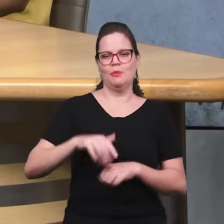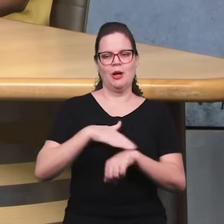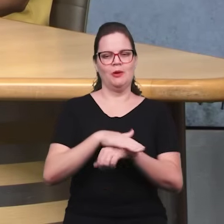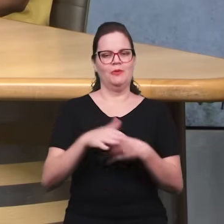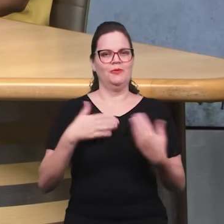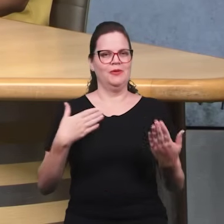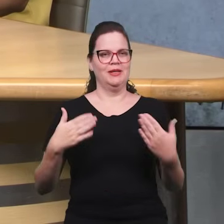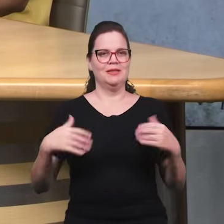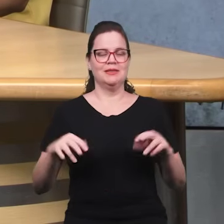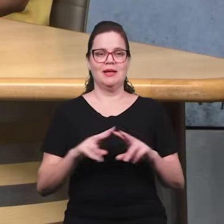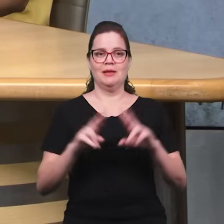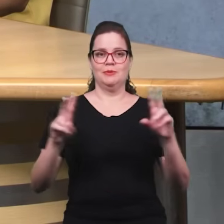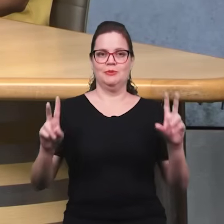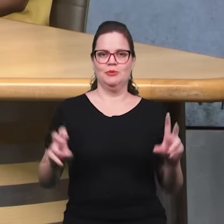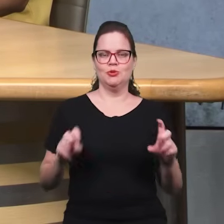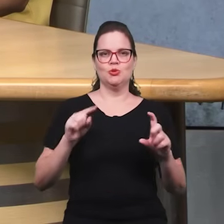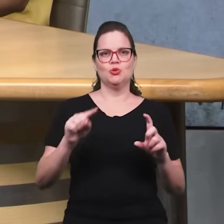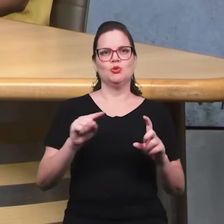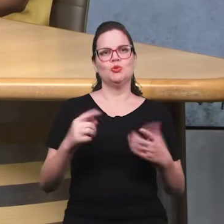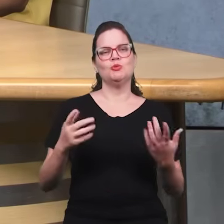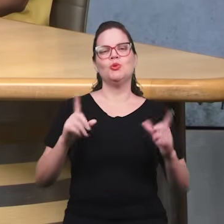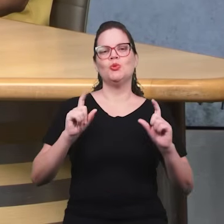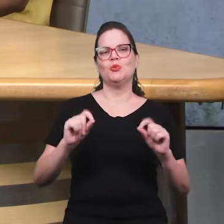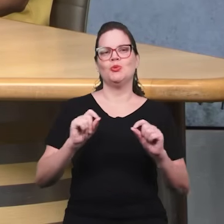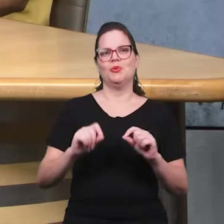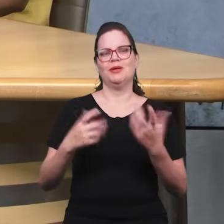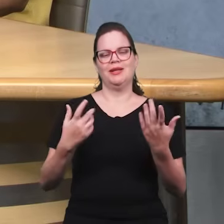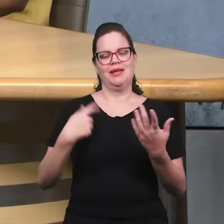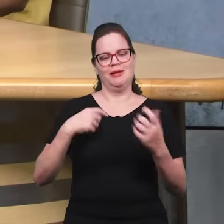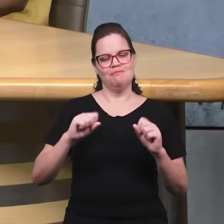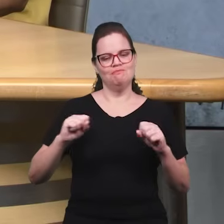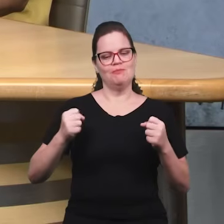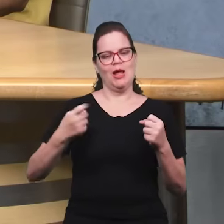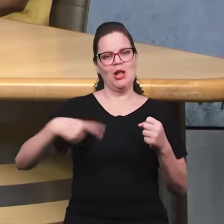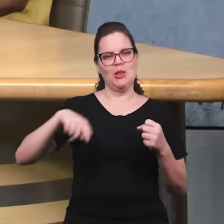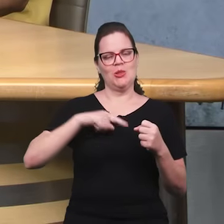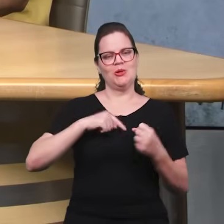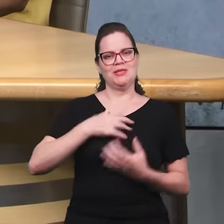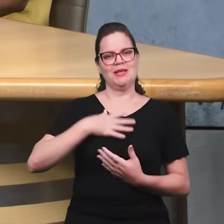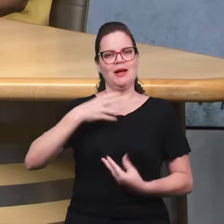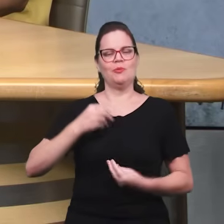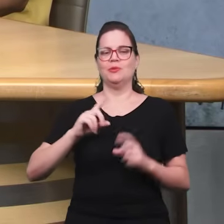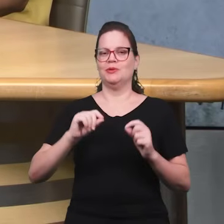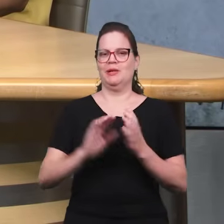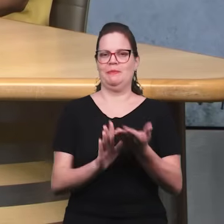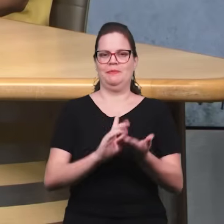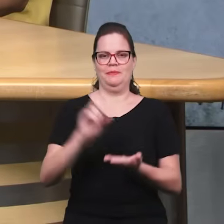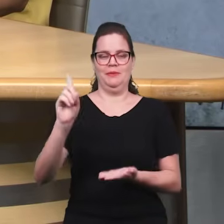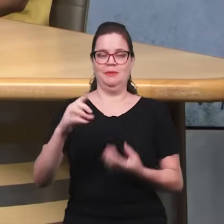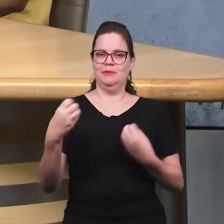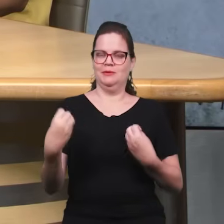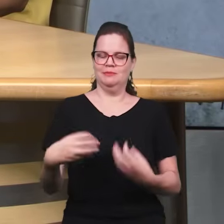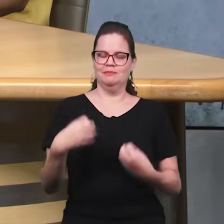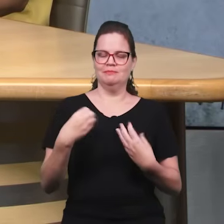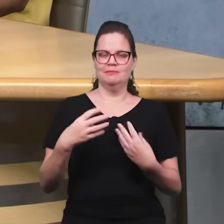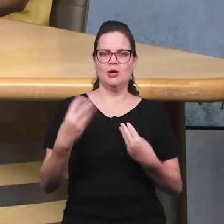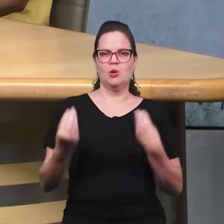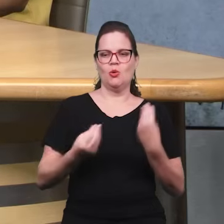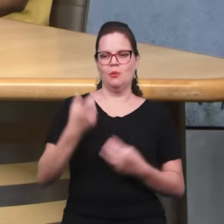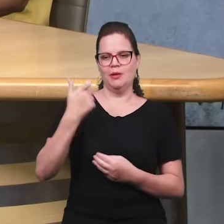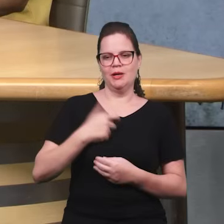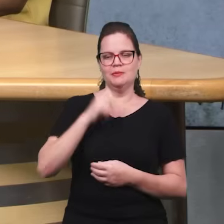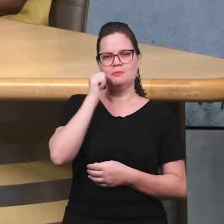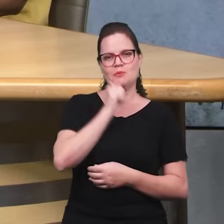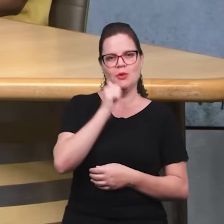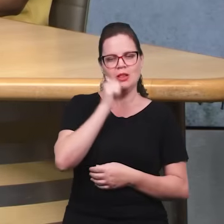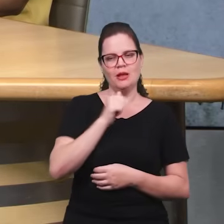para conversarmos aqui a respeito daquilo que é o nosso alimento diário, que é a palavra de Deus, né? Para nos ensinar a sermos